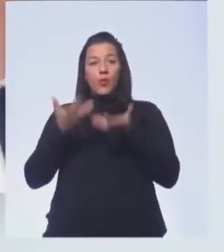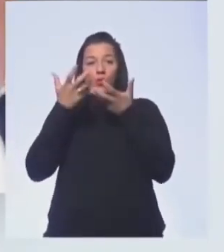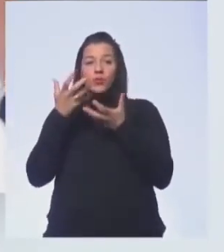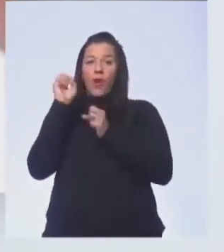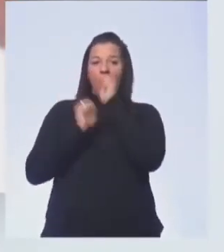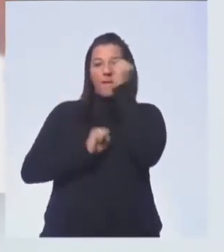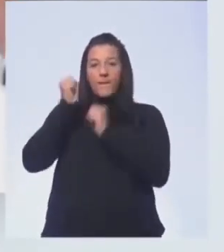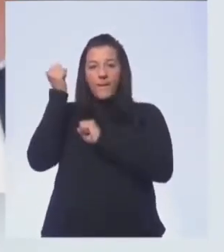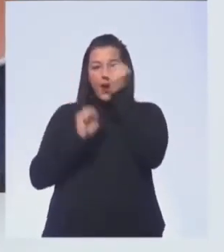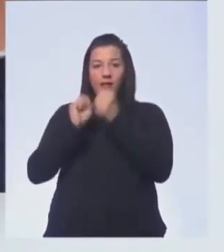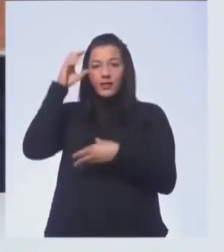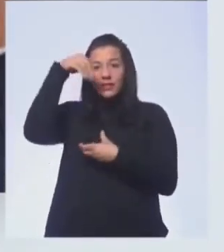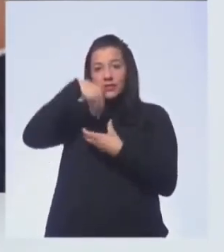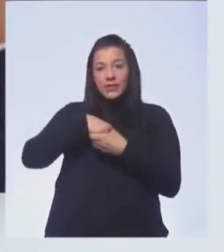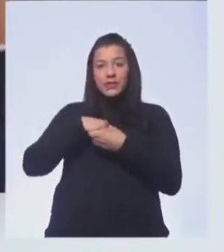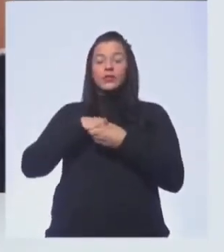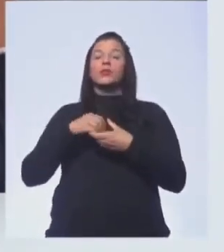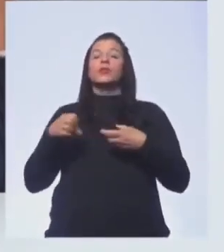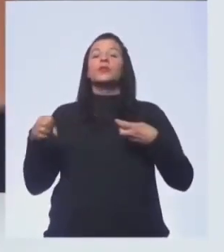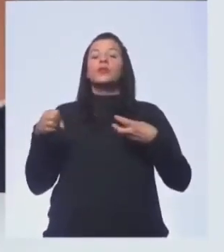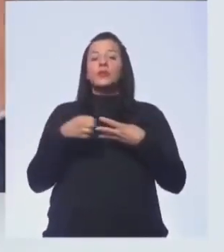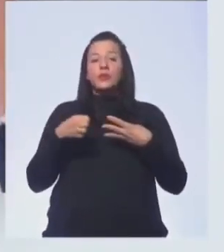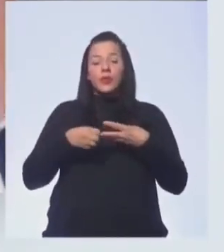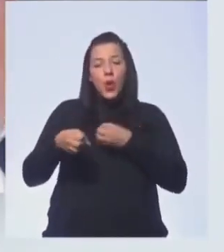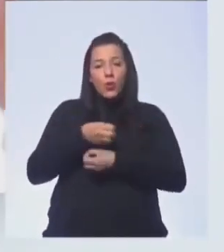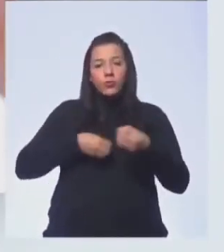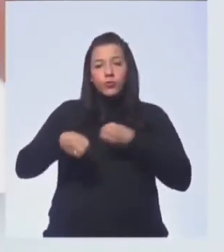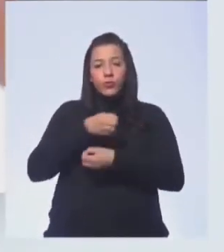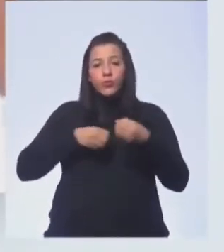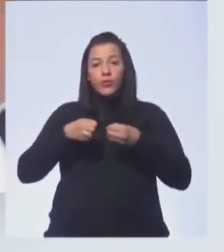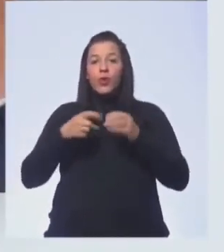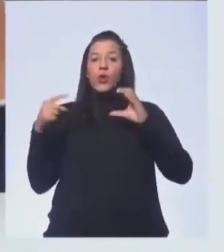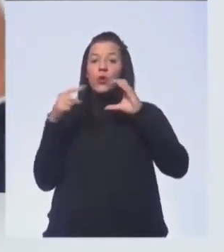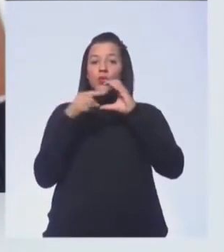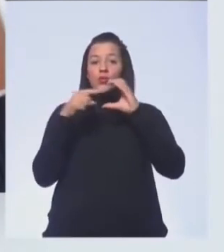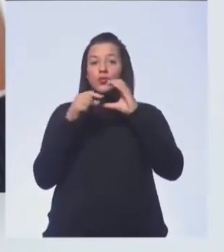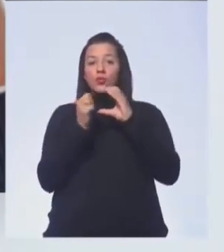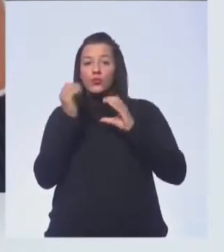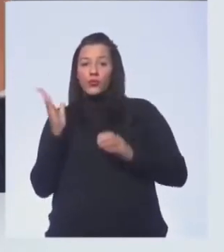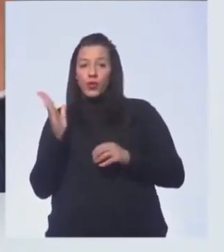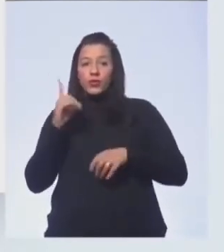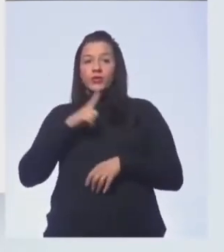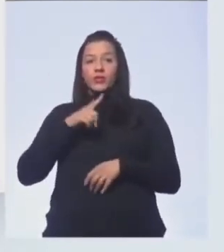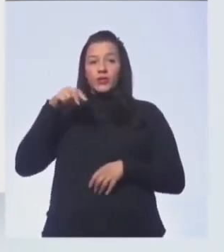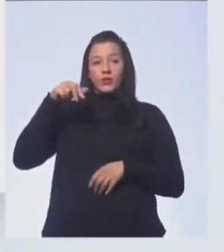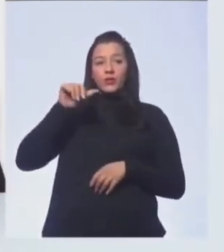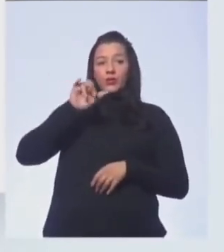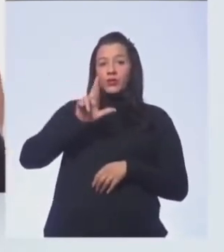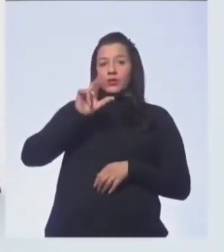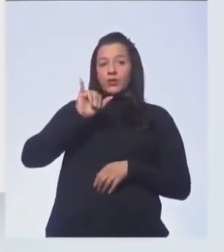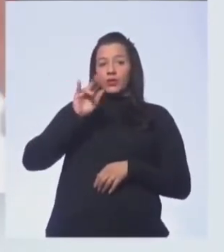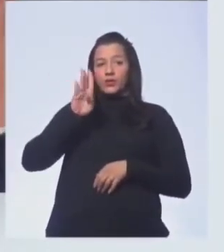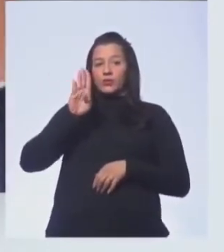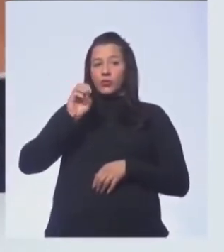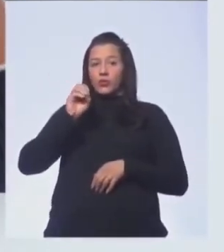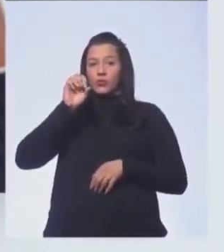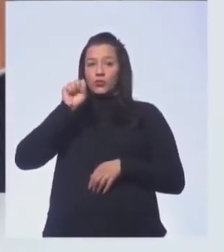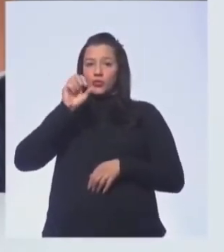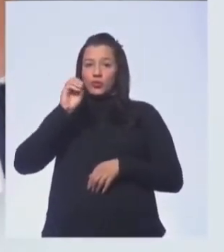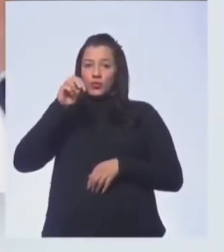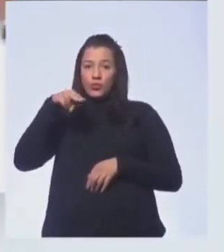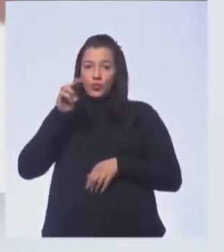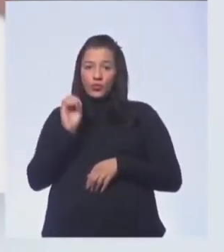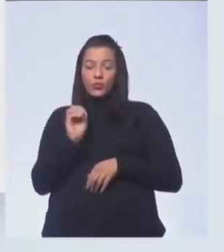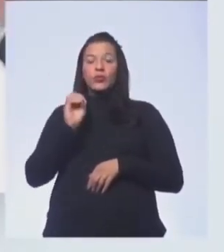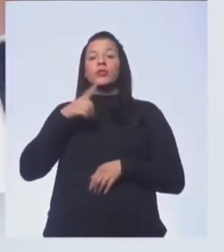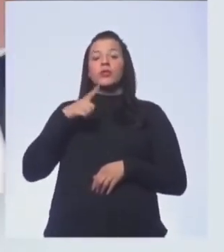que existe dentro das nossas células, mas fora do núcleo, chamada ribossomo. O ribossomo interage com essa informação